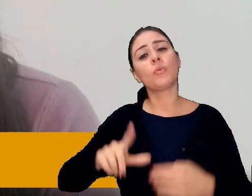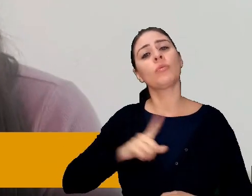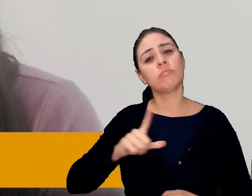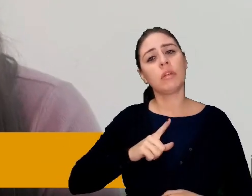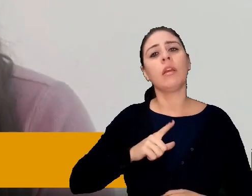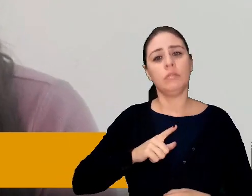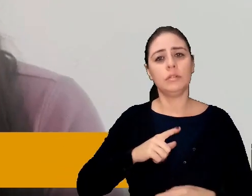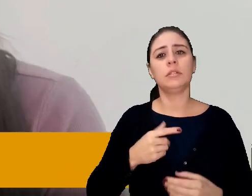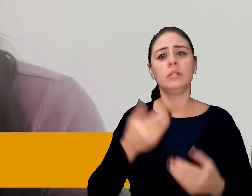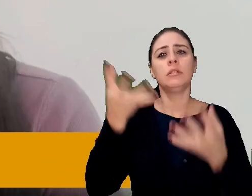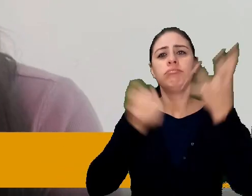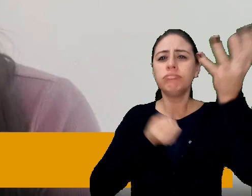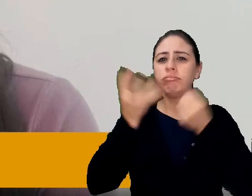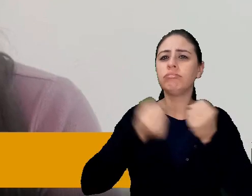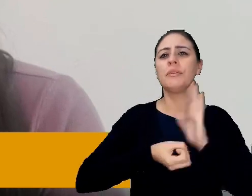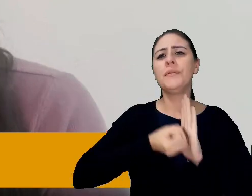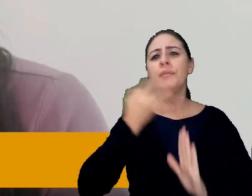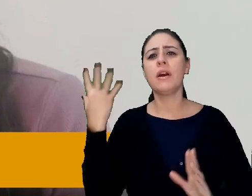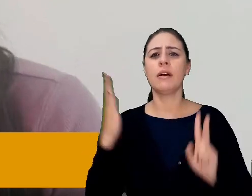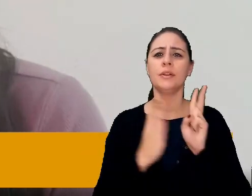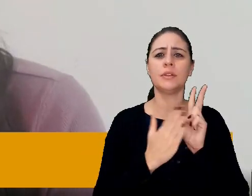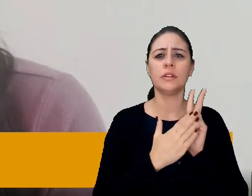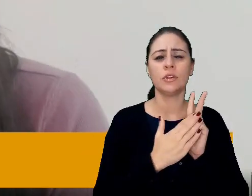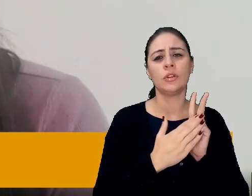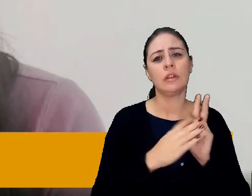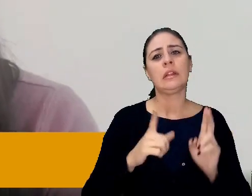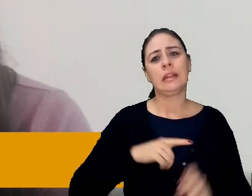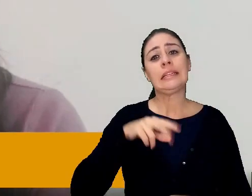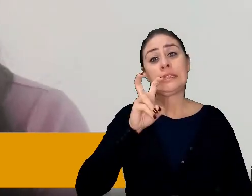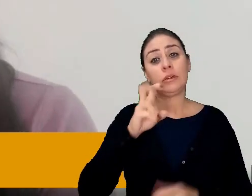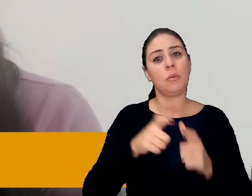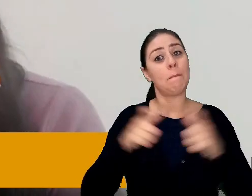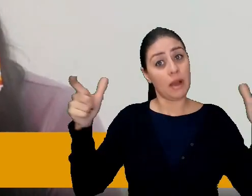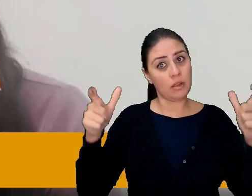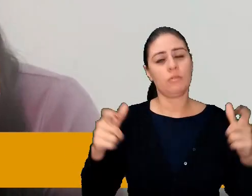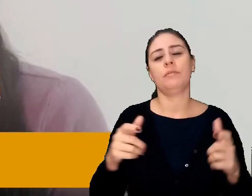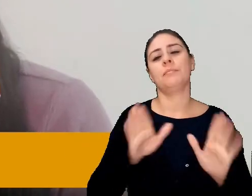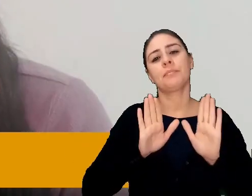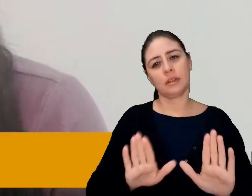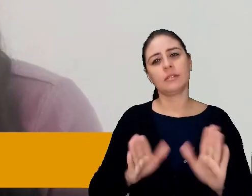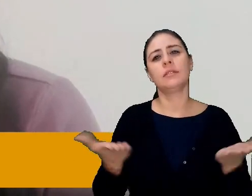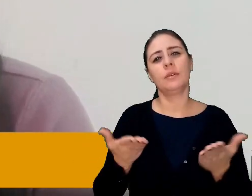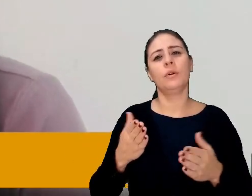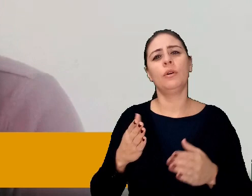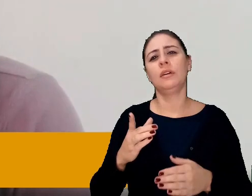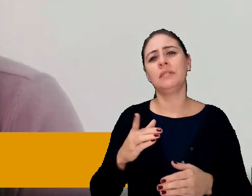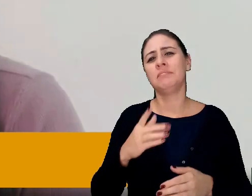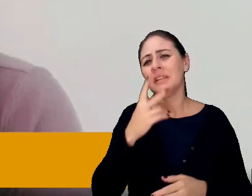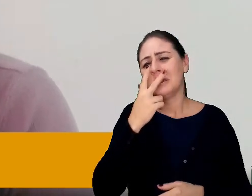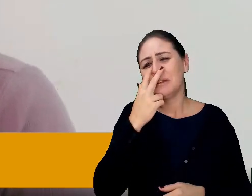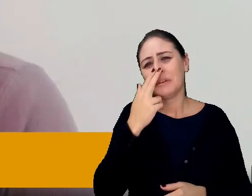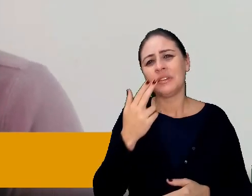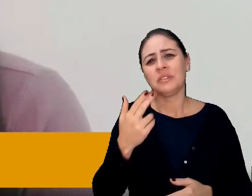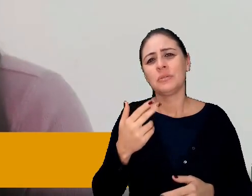indígenas, então são 5 etnias que predominam aqui. Mas agora, eu acho que não existe, não, a gente pode ficar muito preso